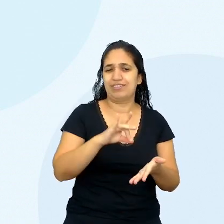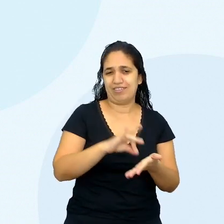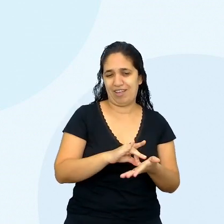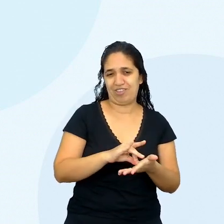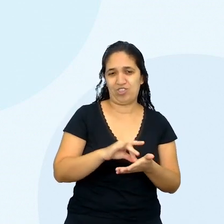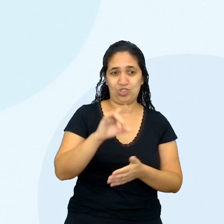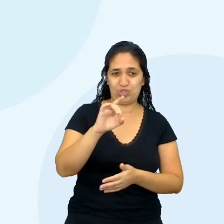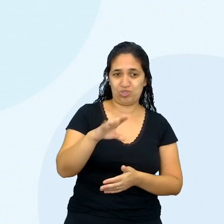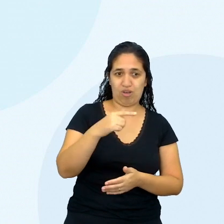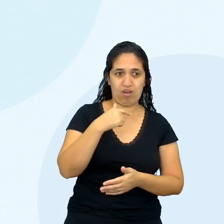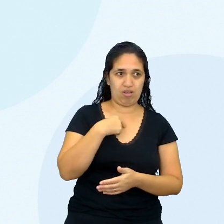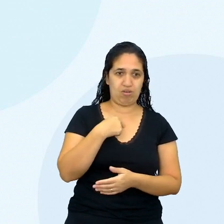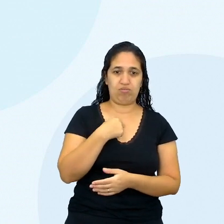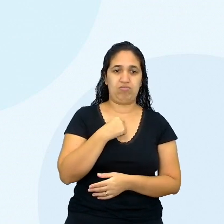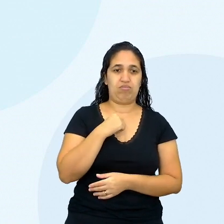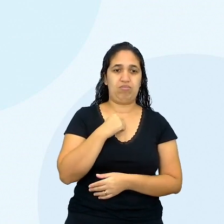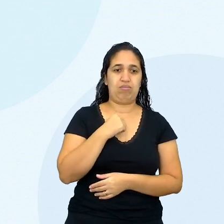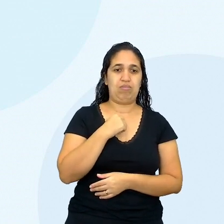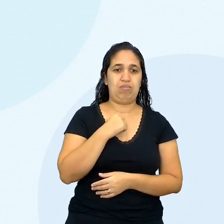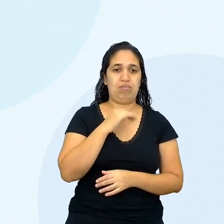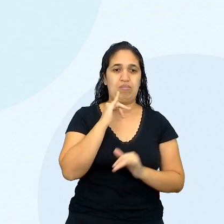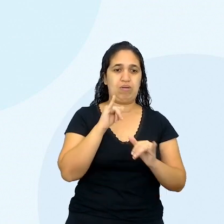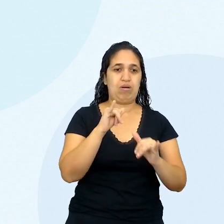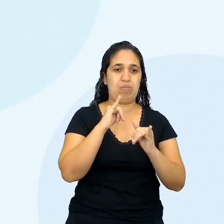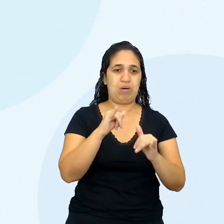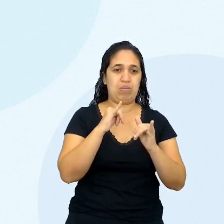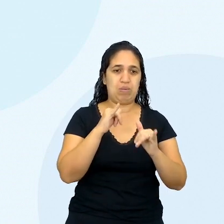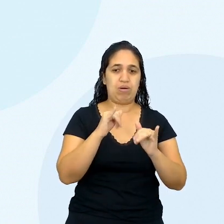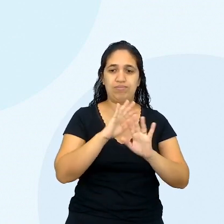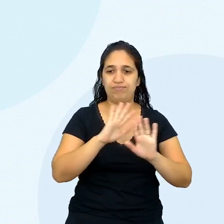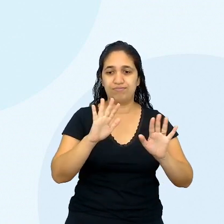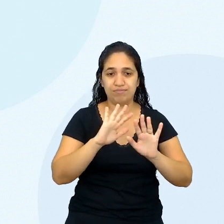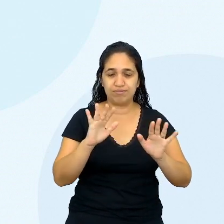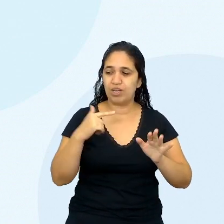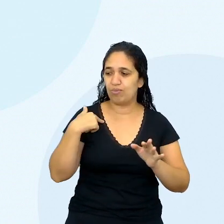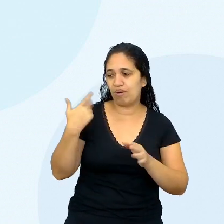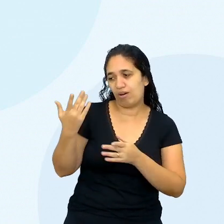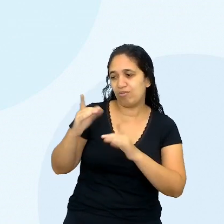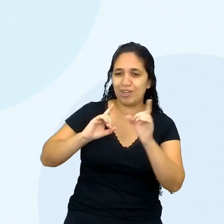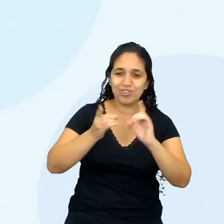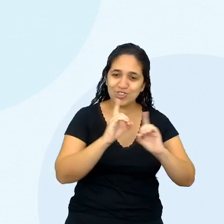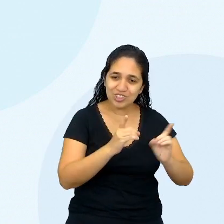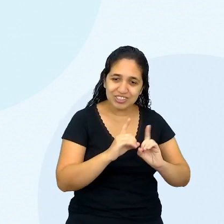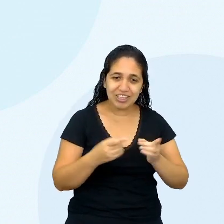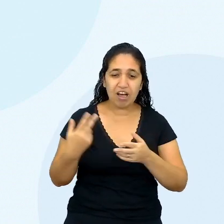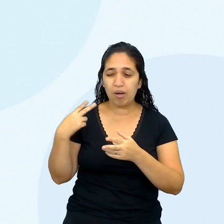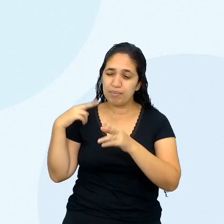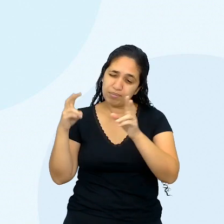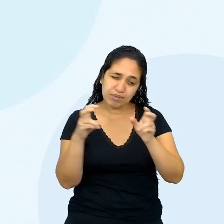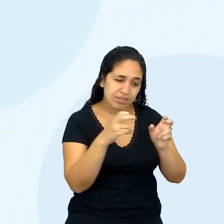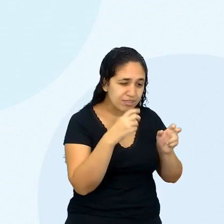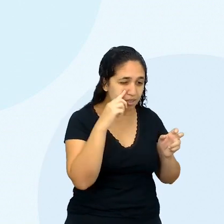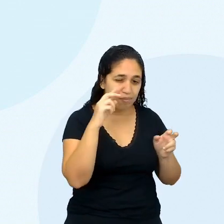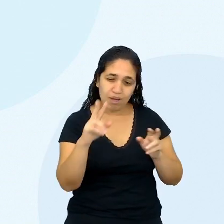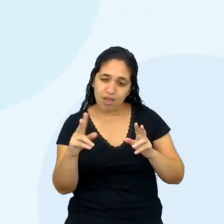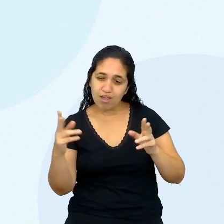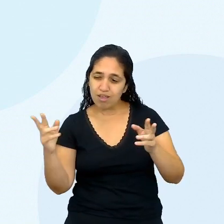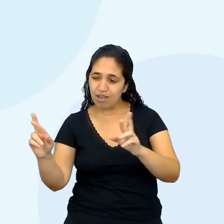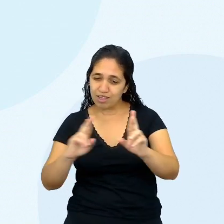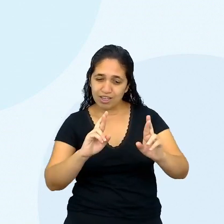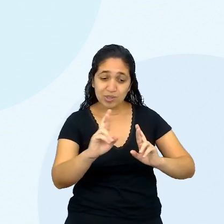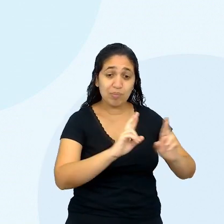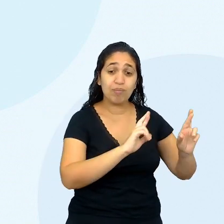ficar só uma coisa muito unidirecional, para a gente ter uma certa dinâmica, a gente poder ver as respostas das colegas,